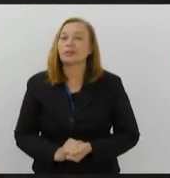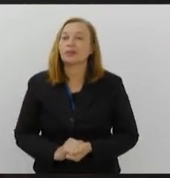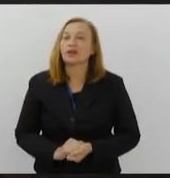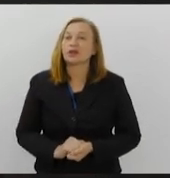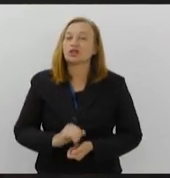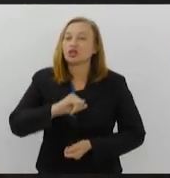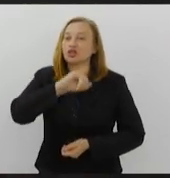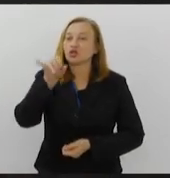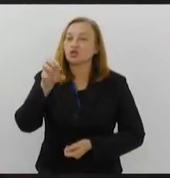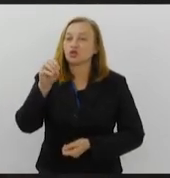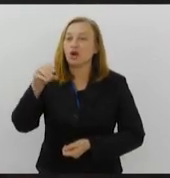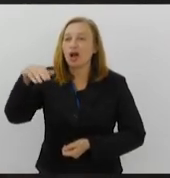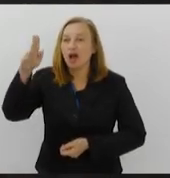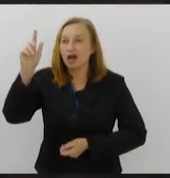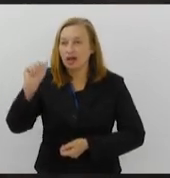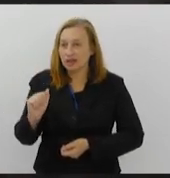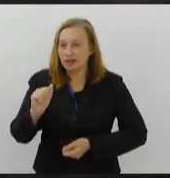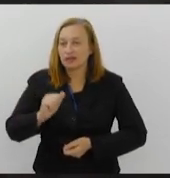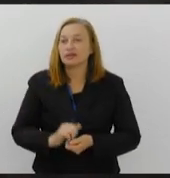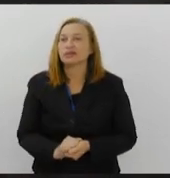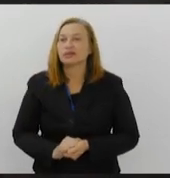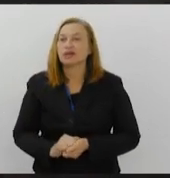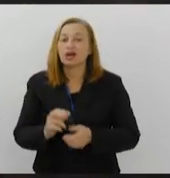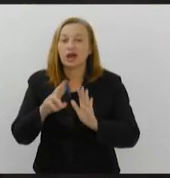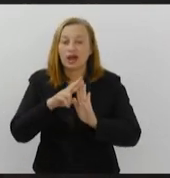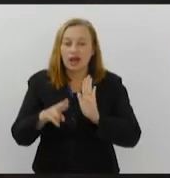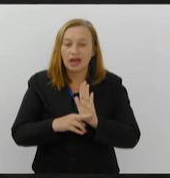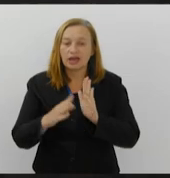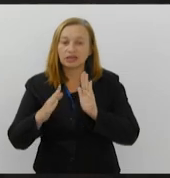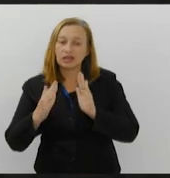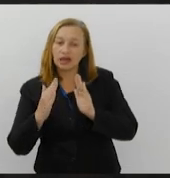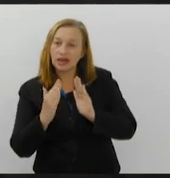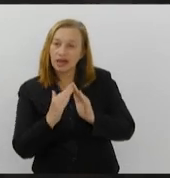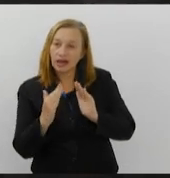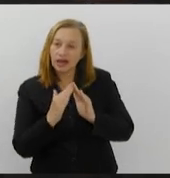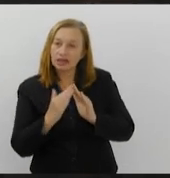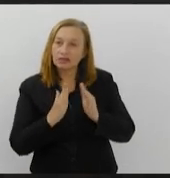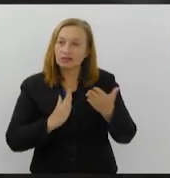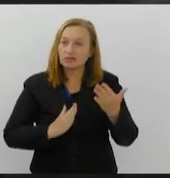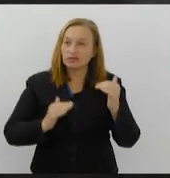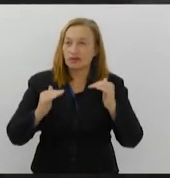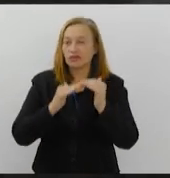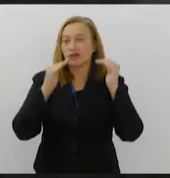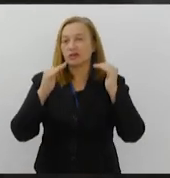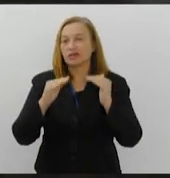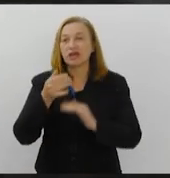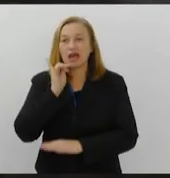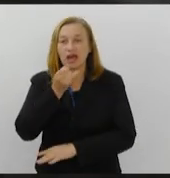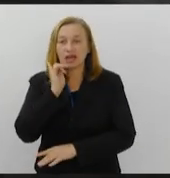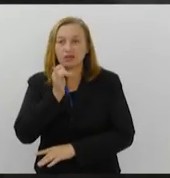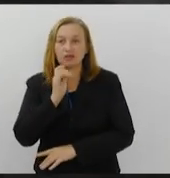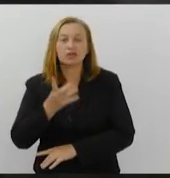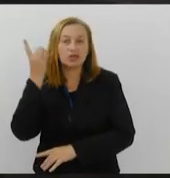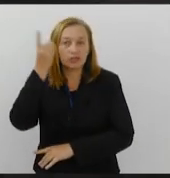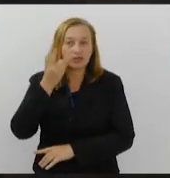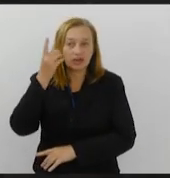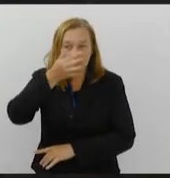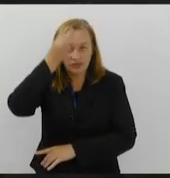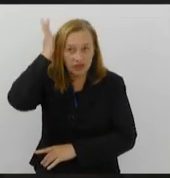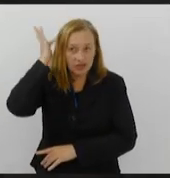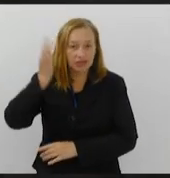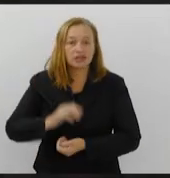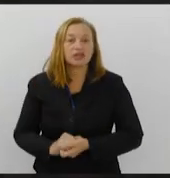da Paz. Parecer da Comissão de Normas Internas e Proposições Externas favorável. Relatoria do deputado Fred